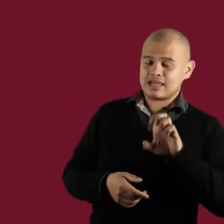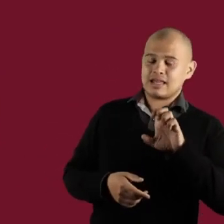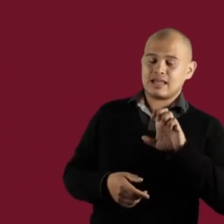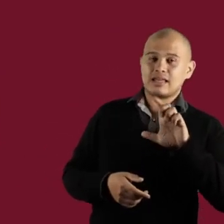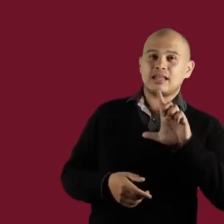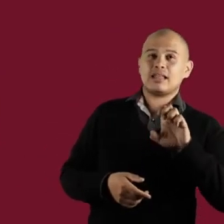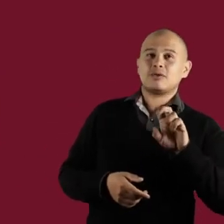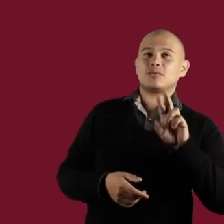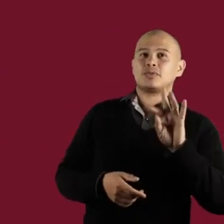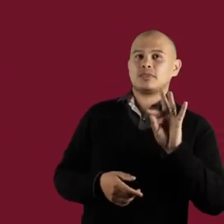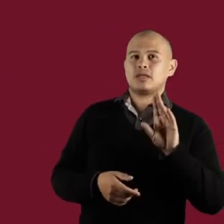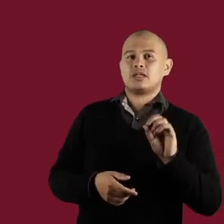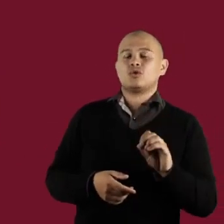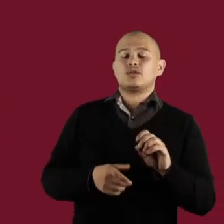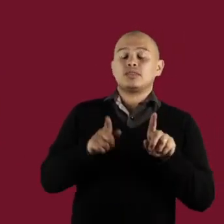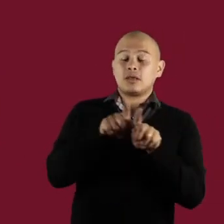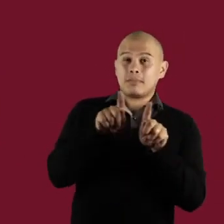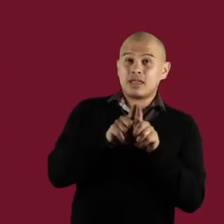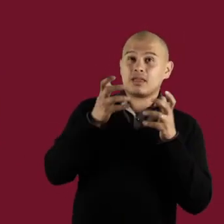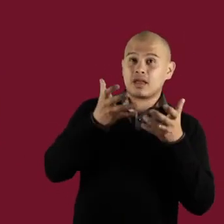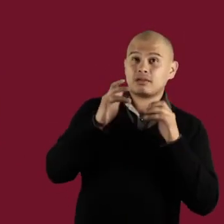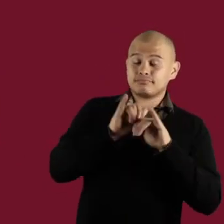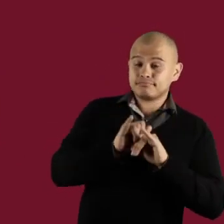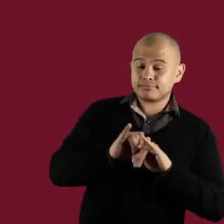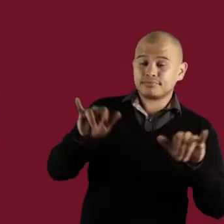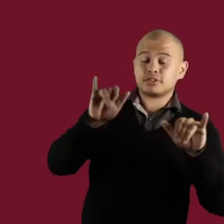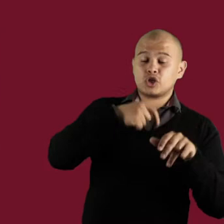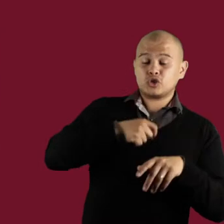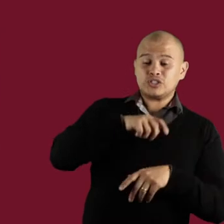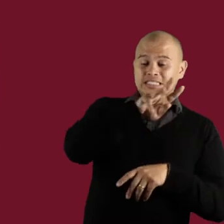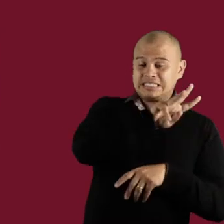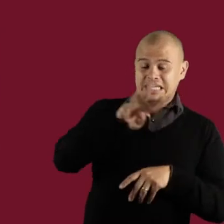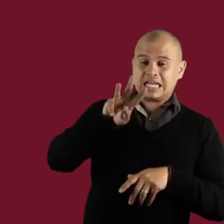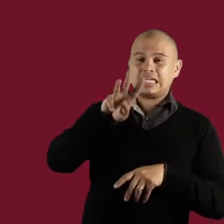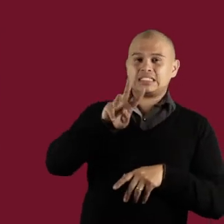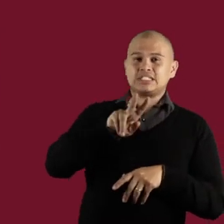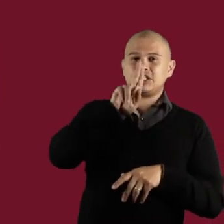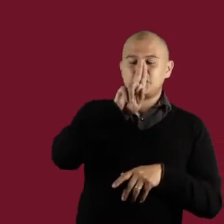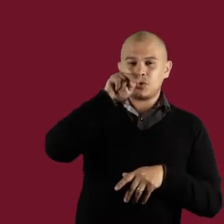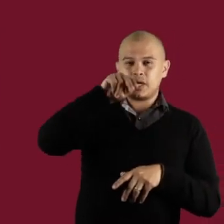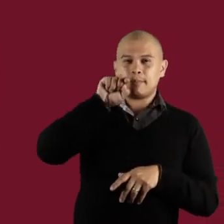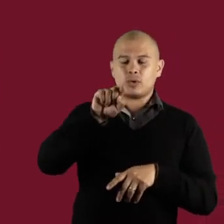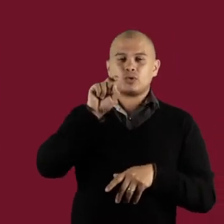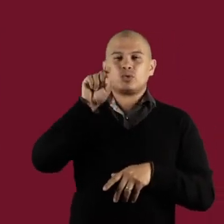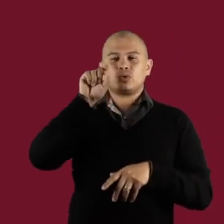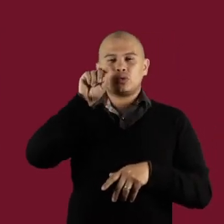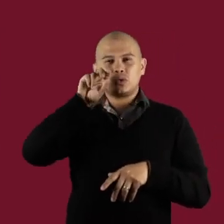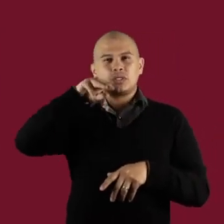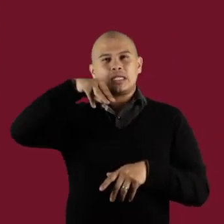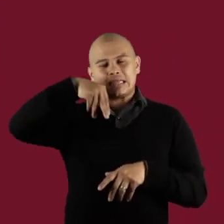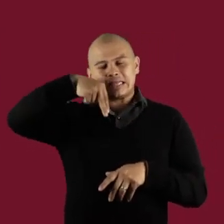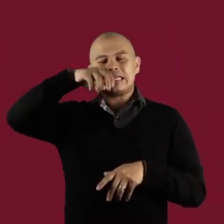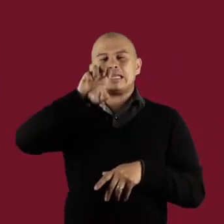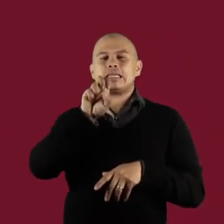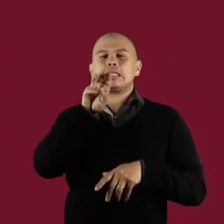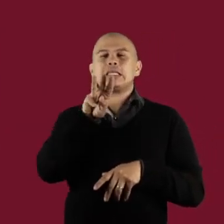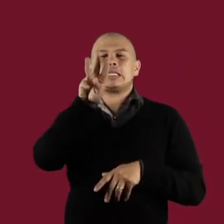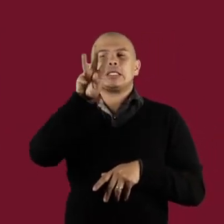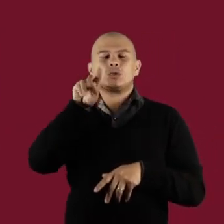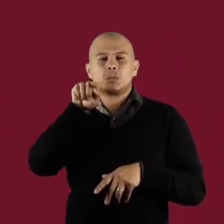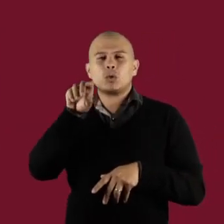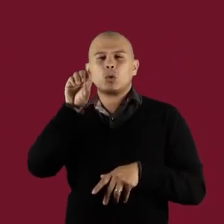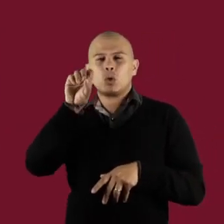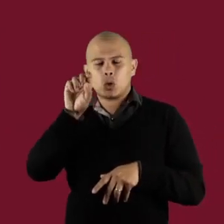nosso site news.un.org, você pode também encontrar as oportunidades